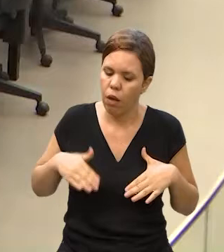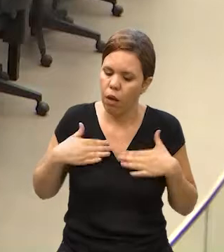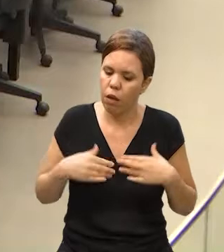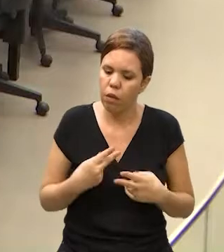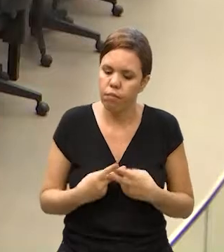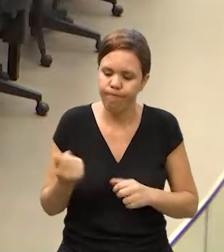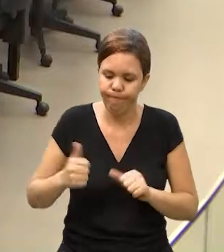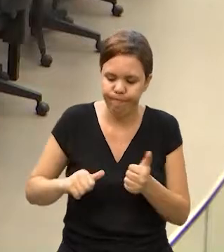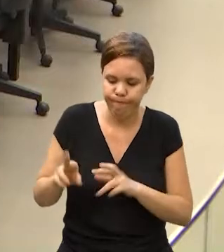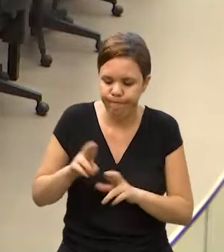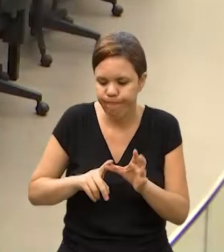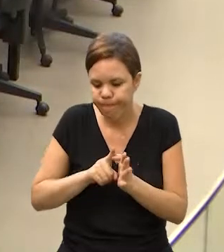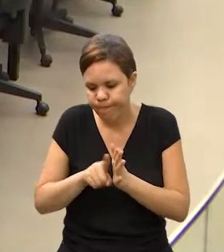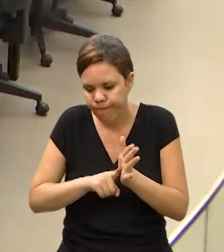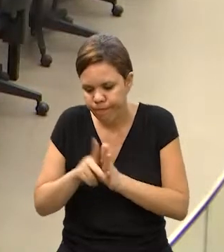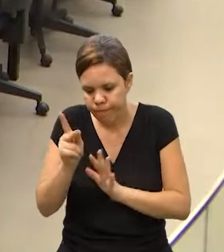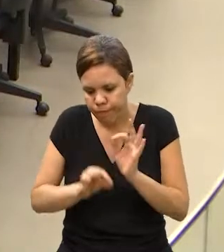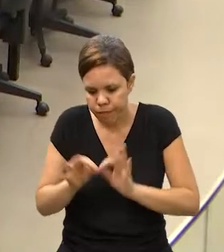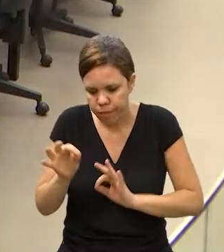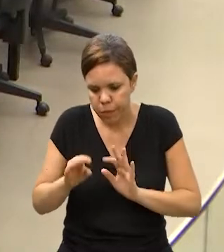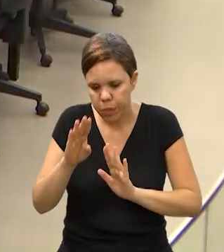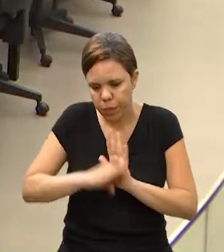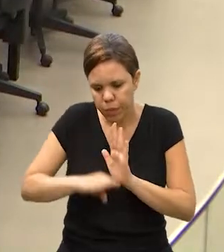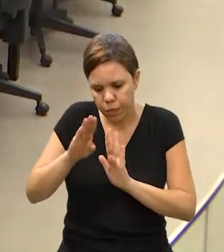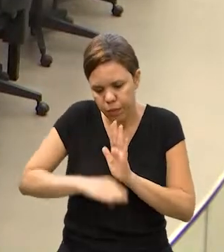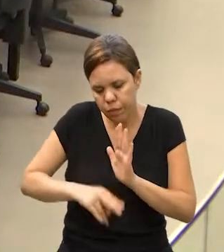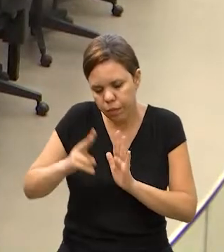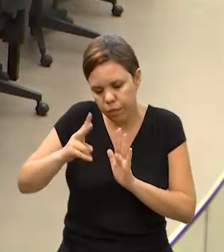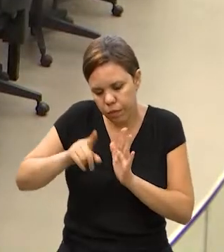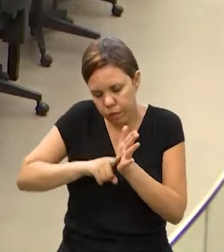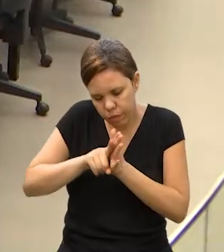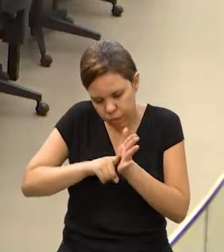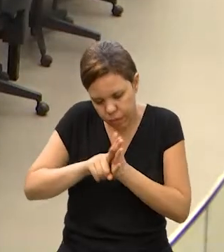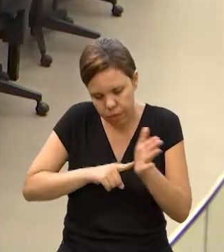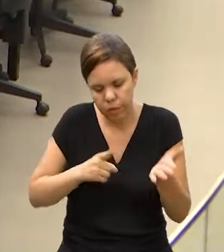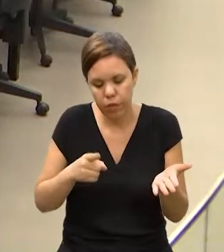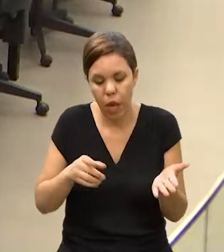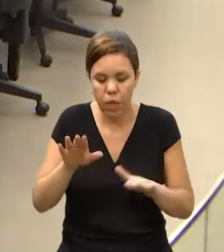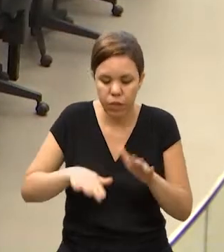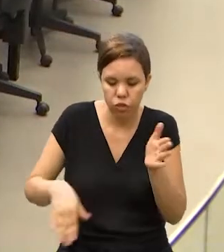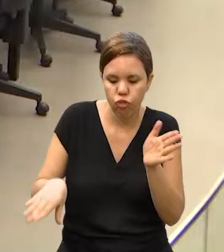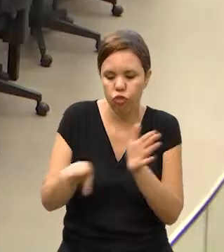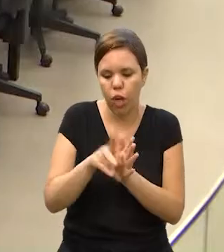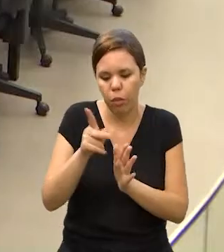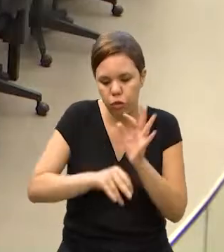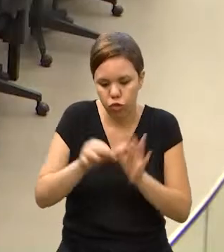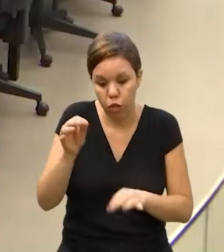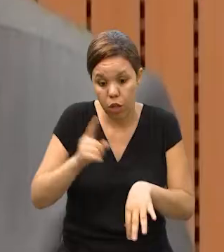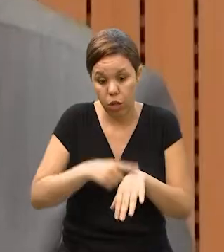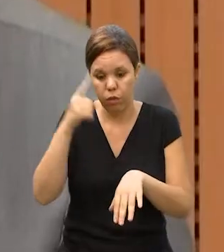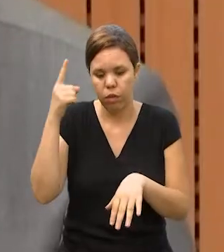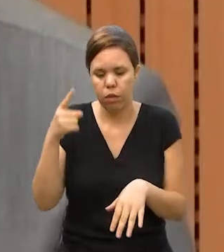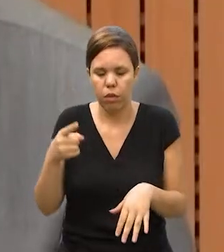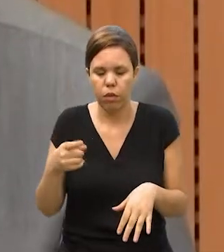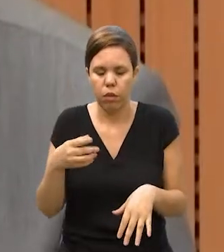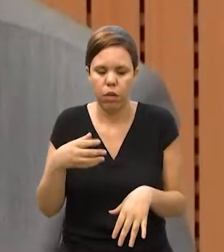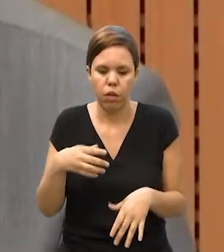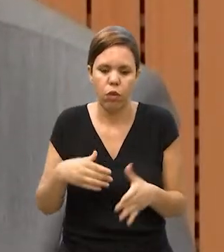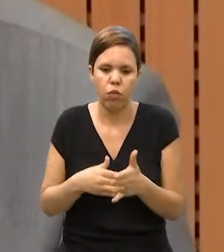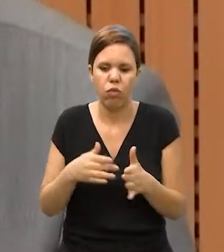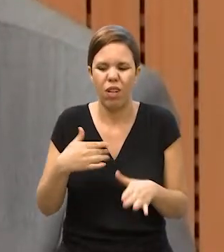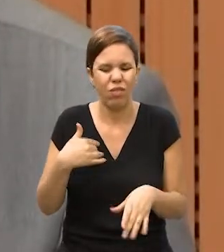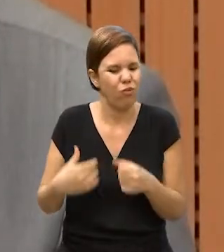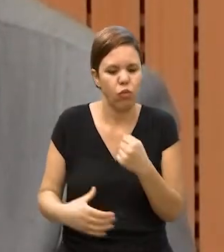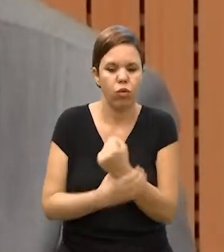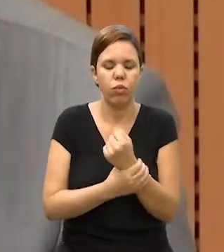para analisar os projetos, né? Eu sempre passo a pauta, estudo, e muitas vezes quando chegam projetos de última hora, quando eu não estou